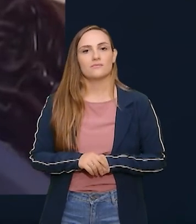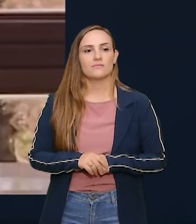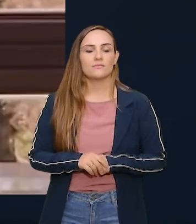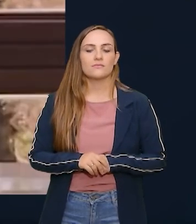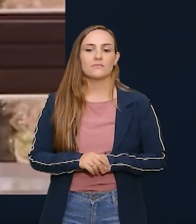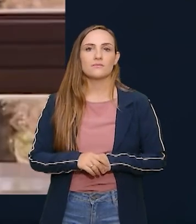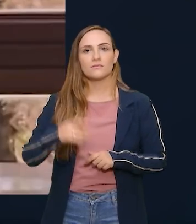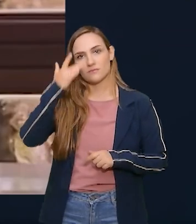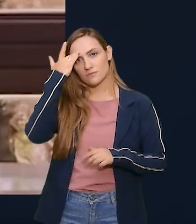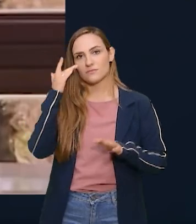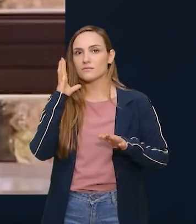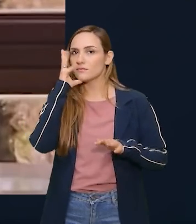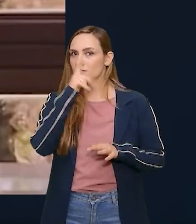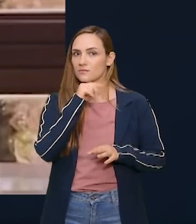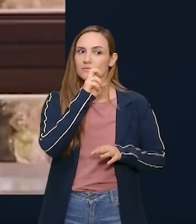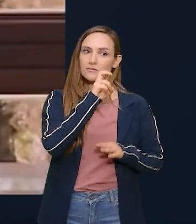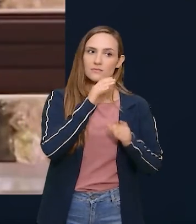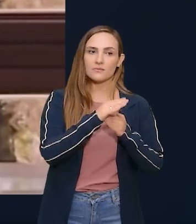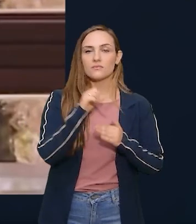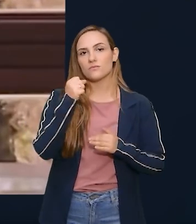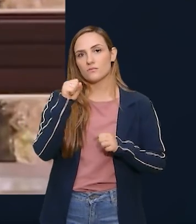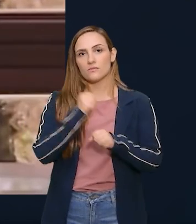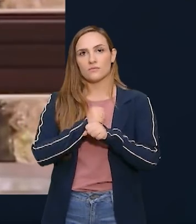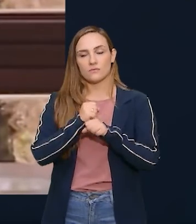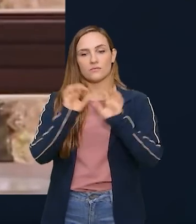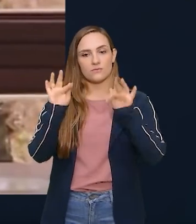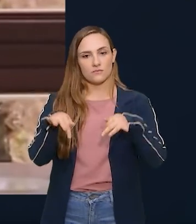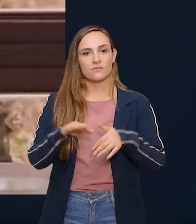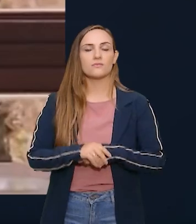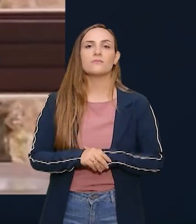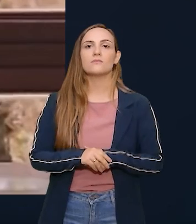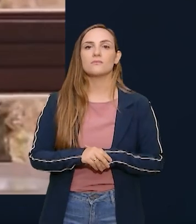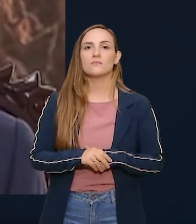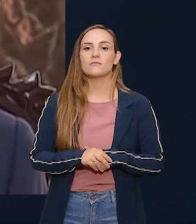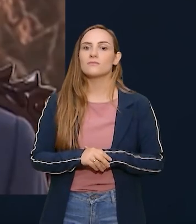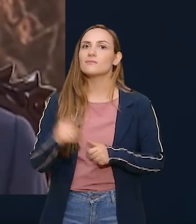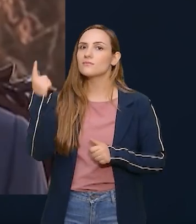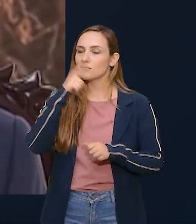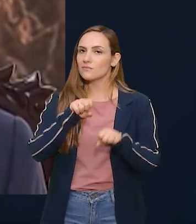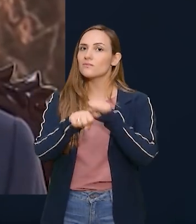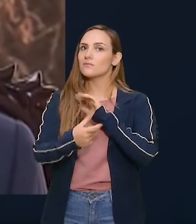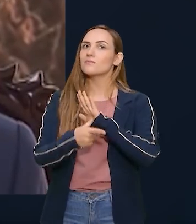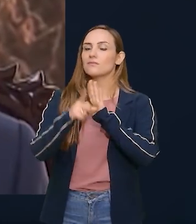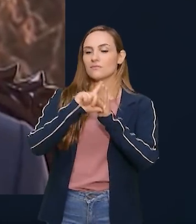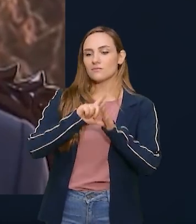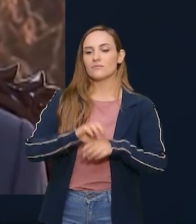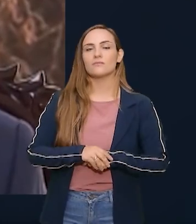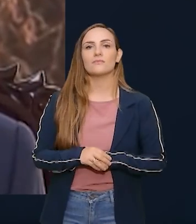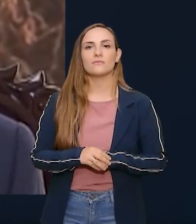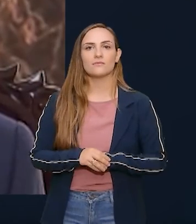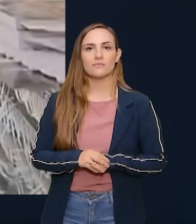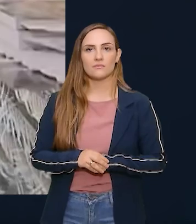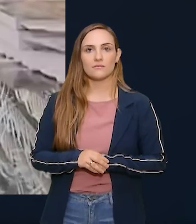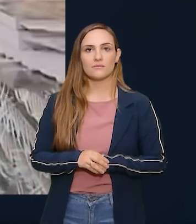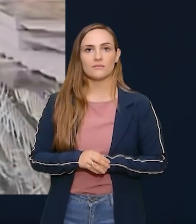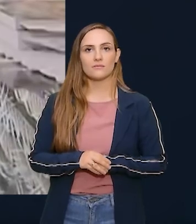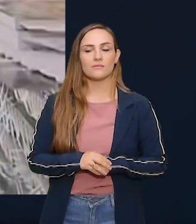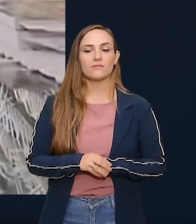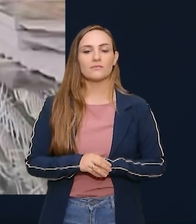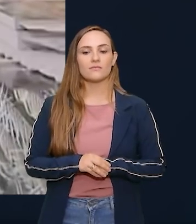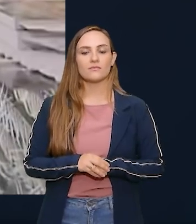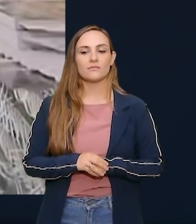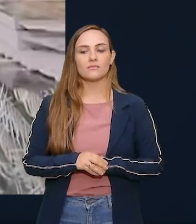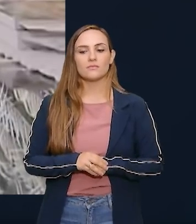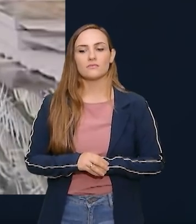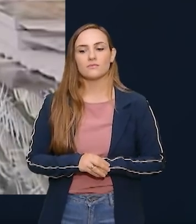novo. Enquanto a galera demora em média de 5 a 8 anos para concluir o curso, ele preferiu se formar mais cedo, sabe? Isso